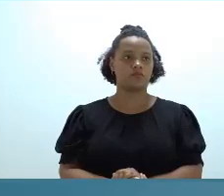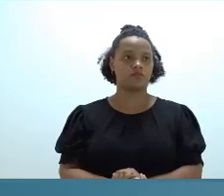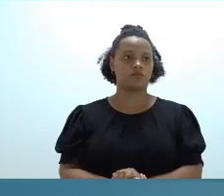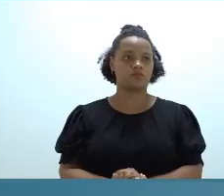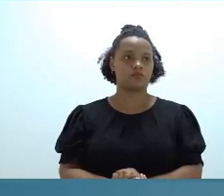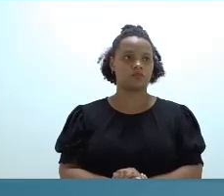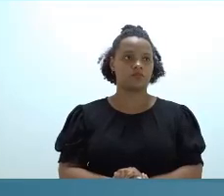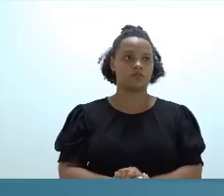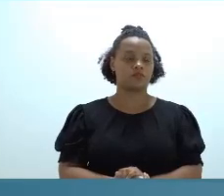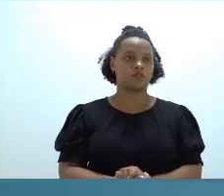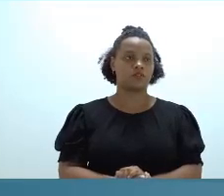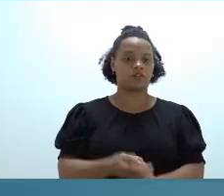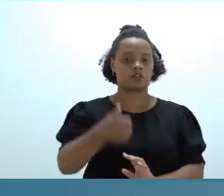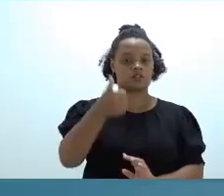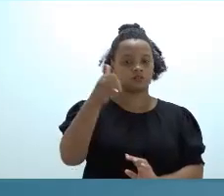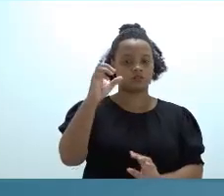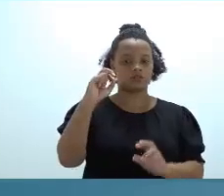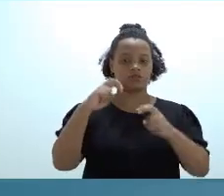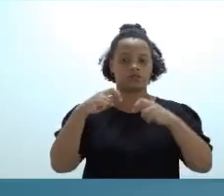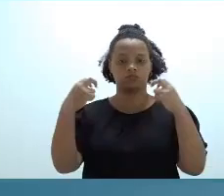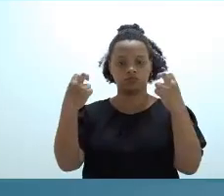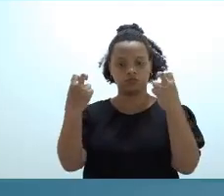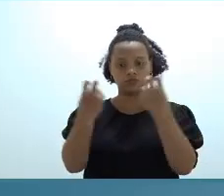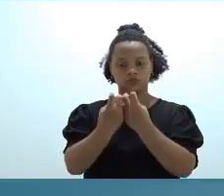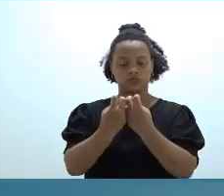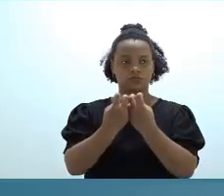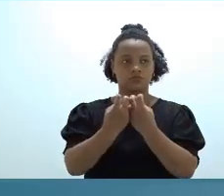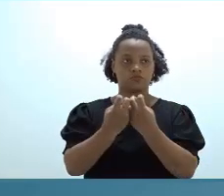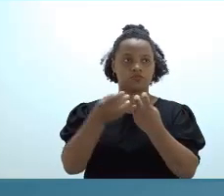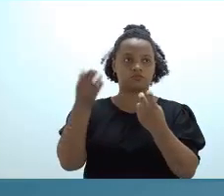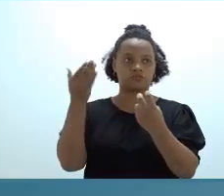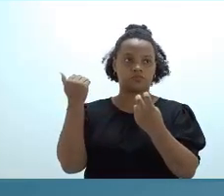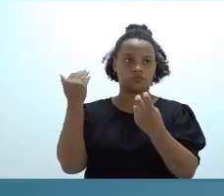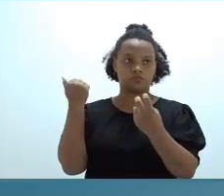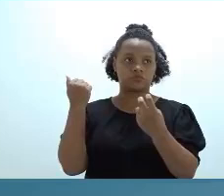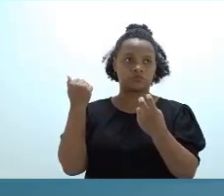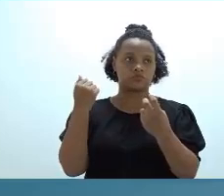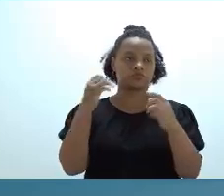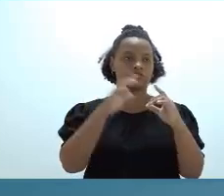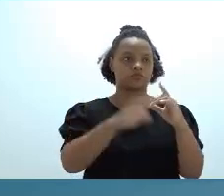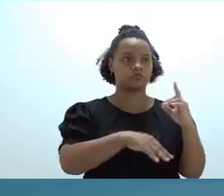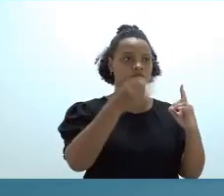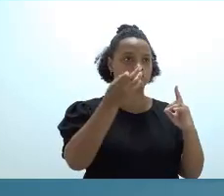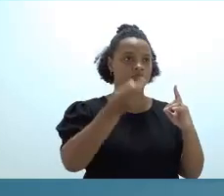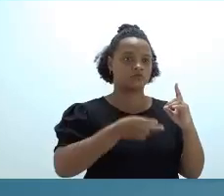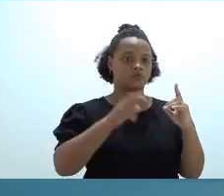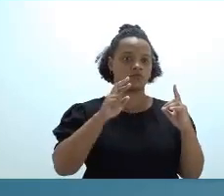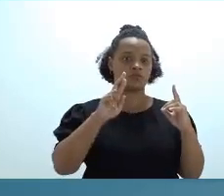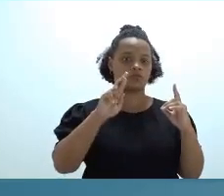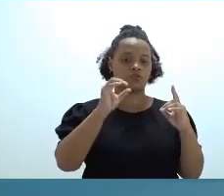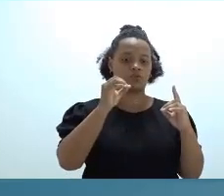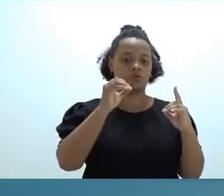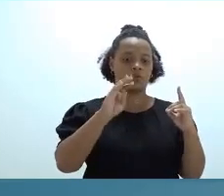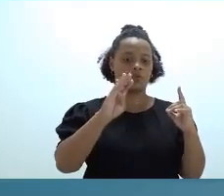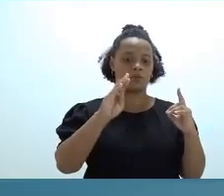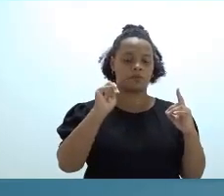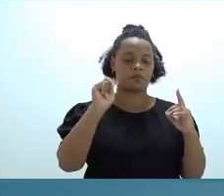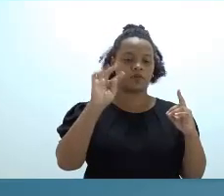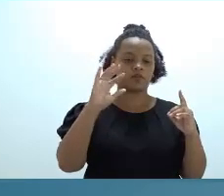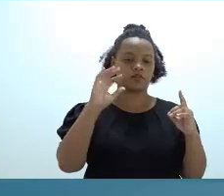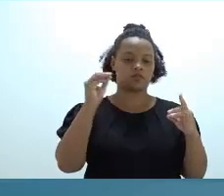30ª sessão ordinária do Tribunal Pleno, o eminente relator do desembargador Roberto Gonçalves de Moura emitiu voto no sentido de